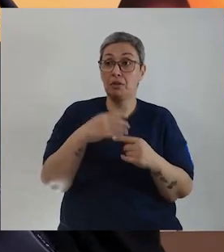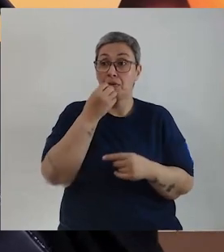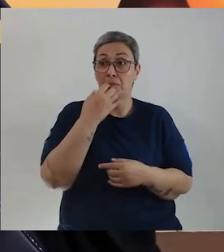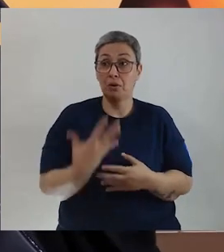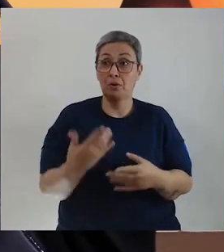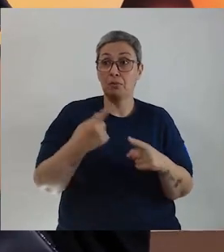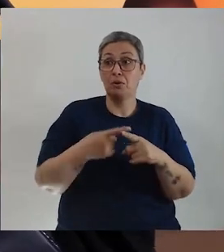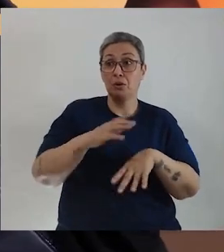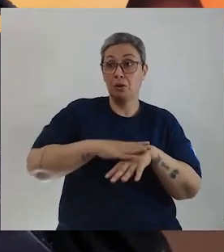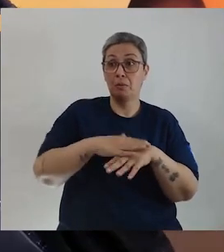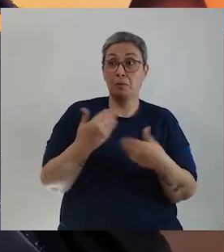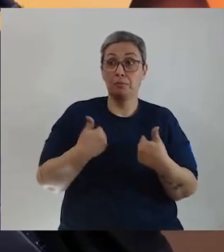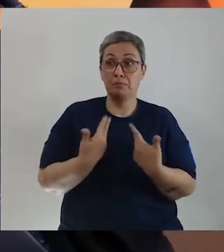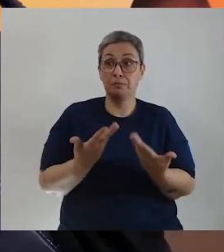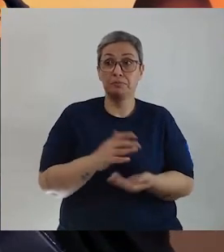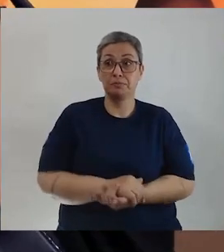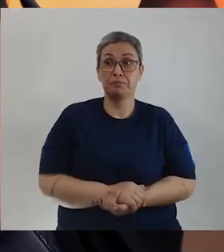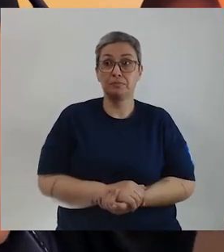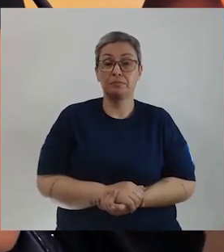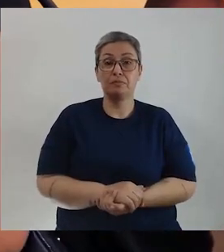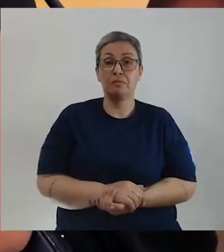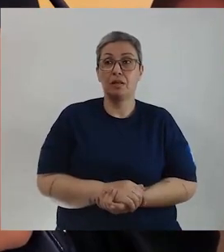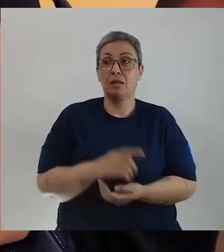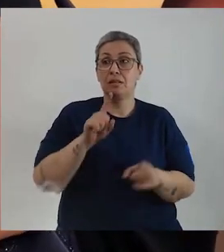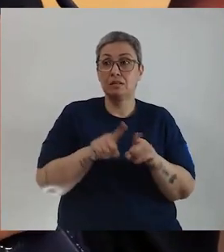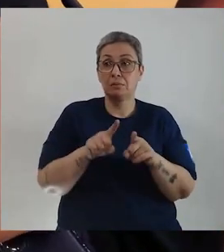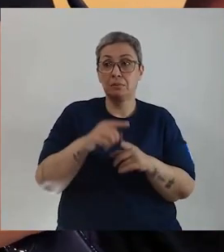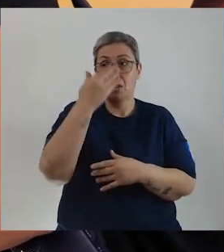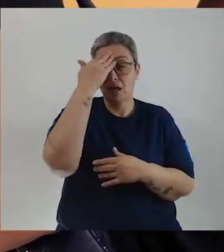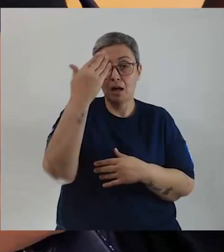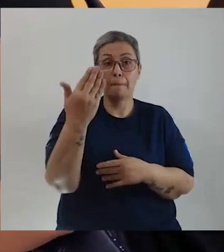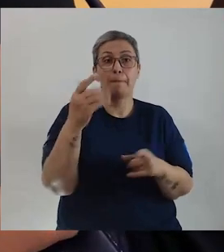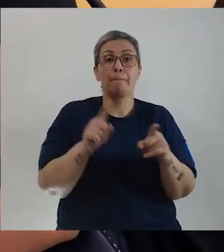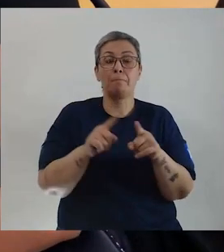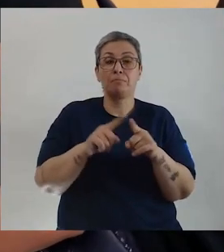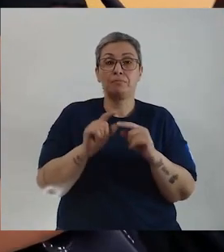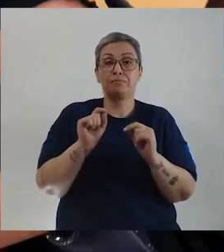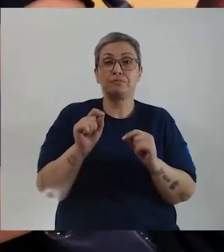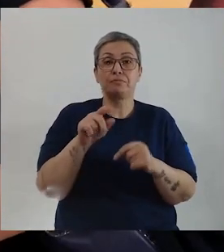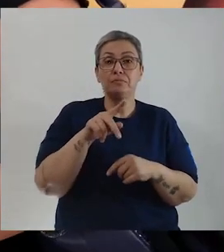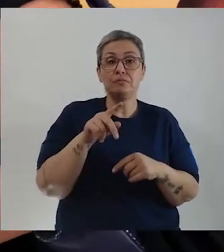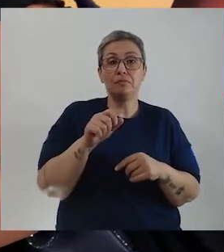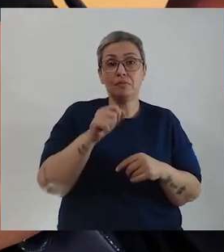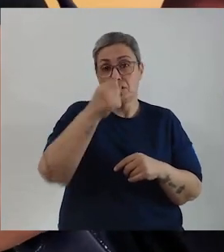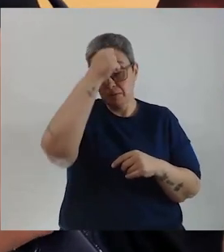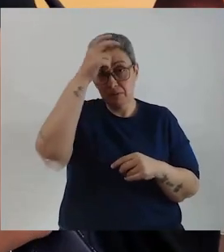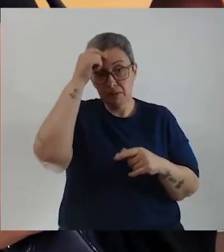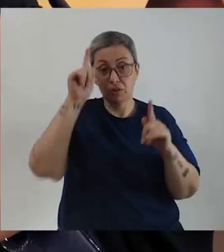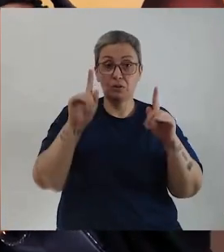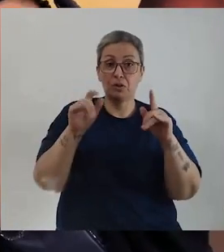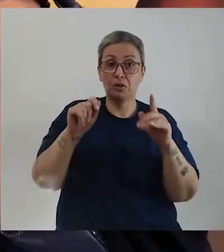foi muito bom para ele, como para mim também. Eu também agradeço, né, a Prefeitura de Guarulhos,